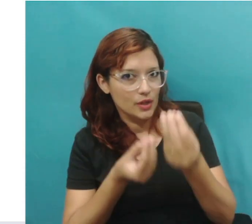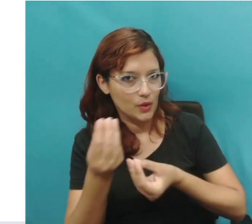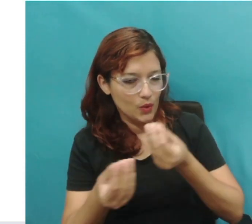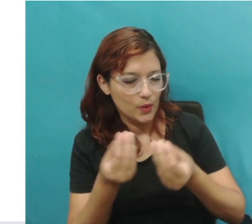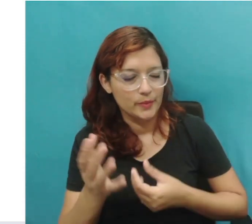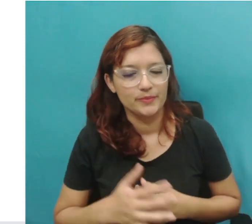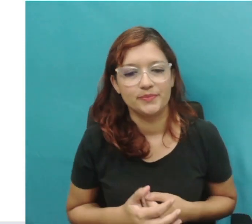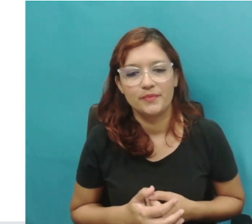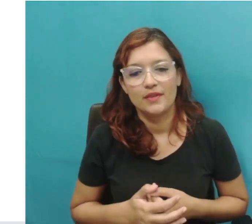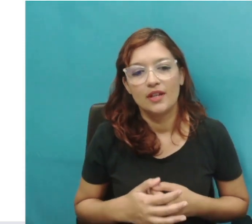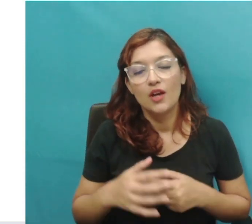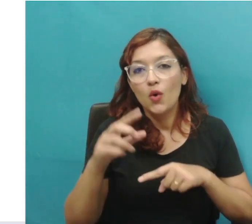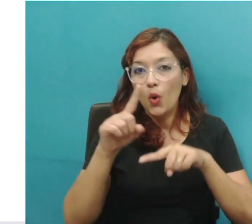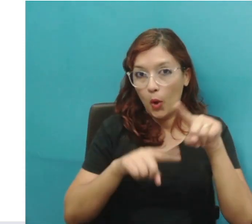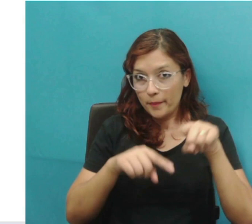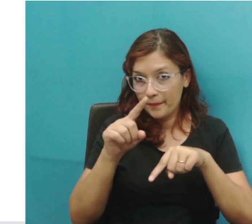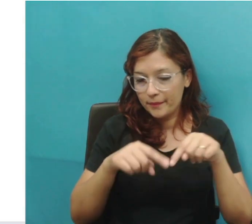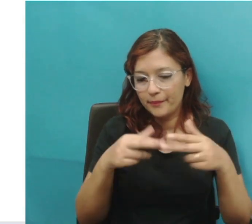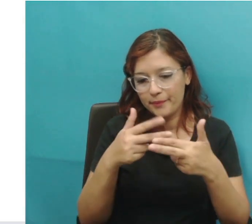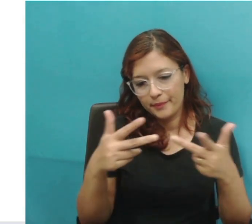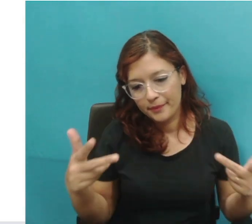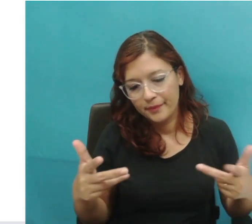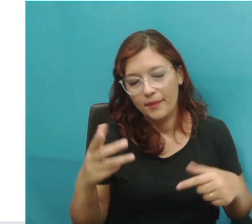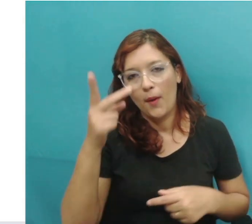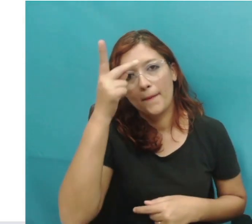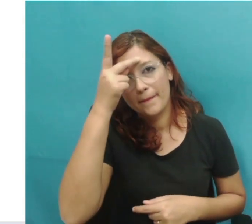o pronome este ou esta,